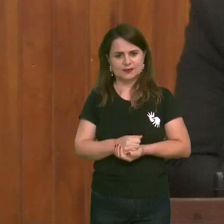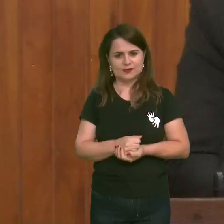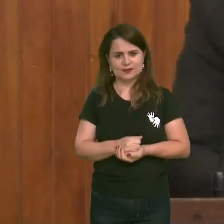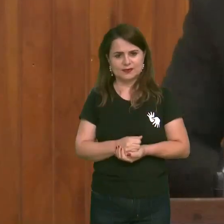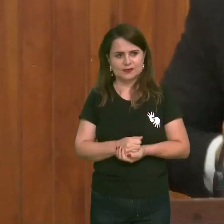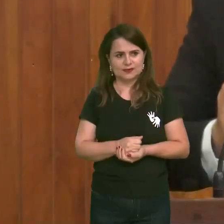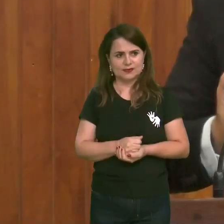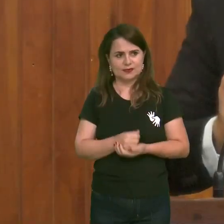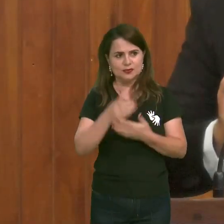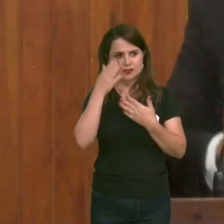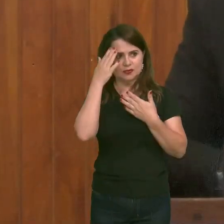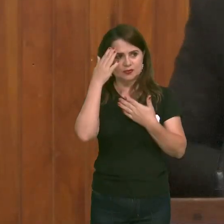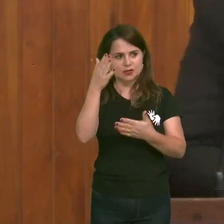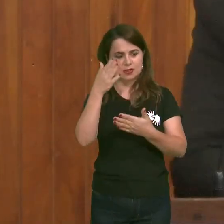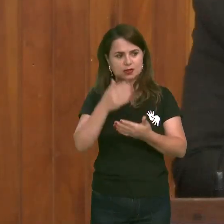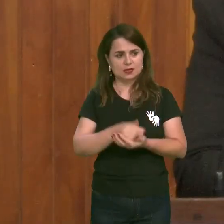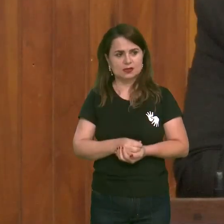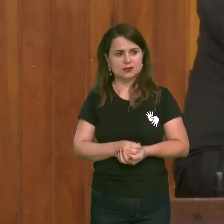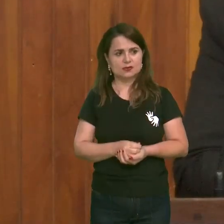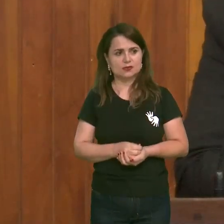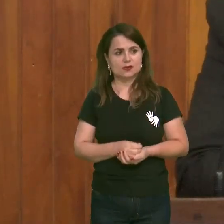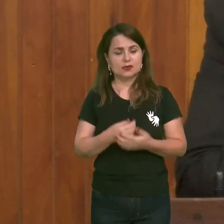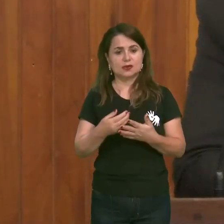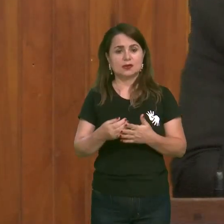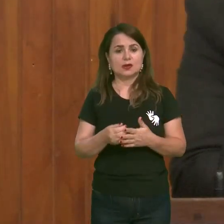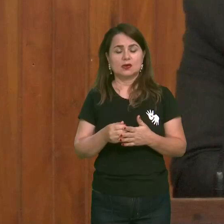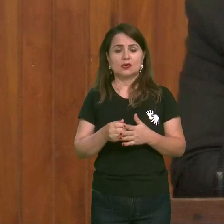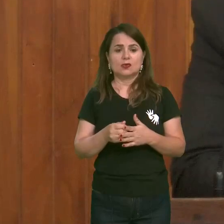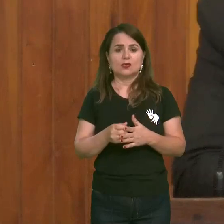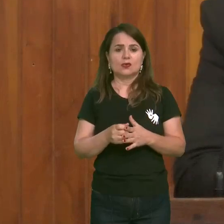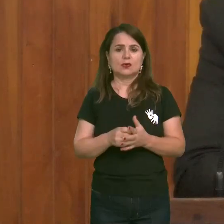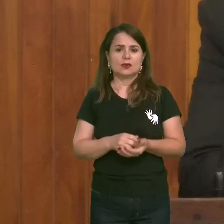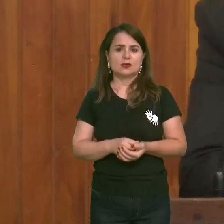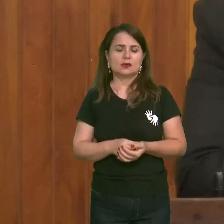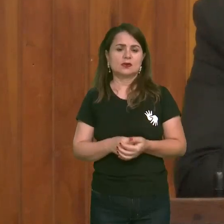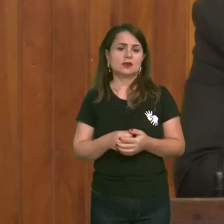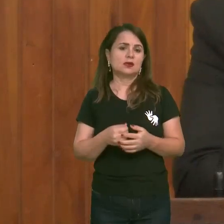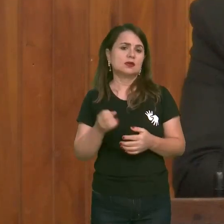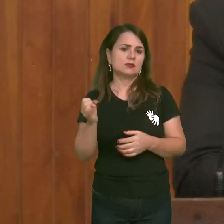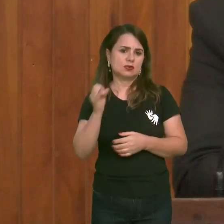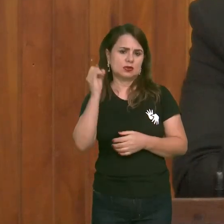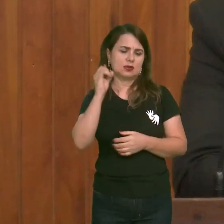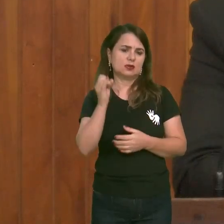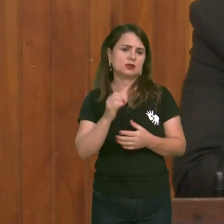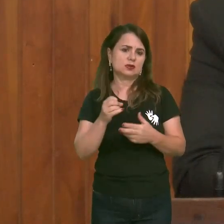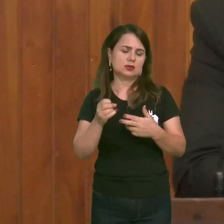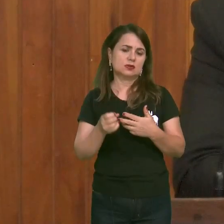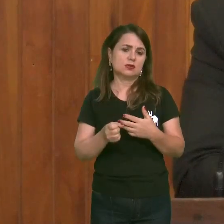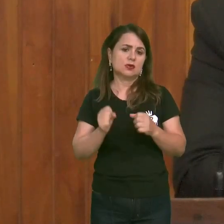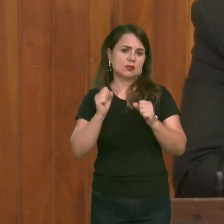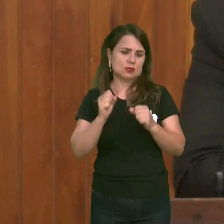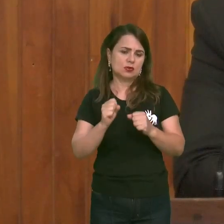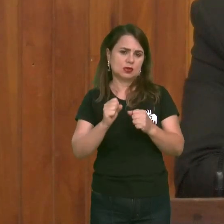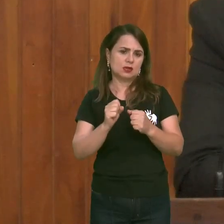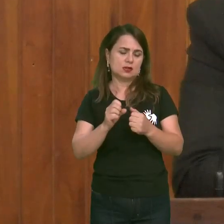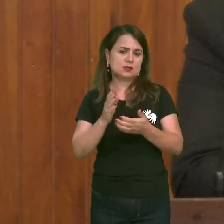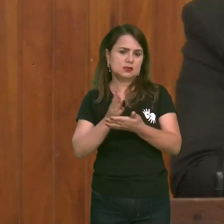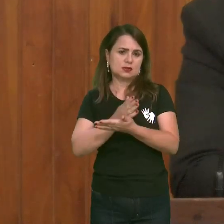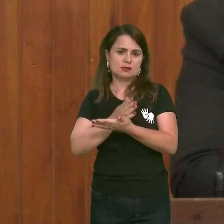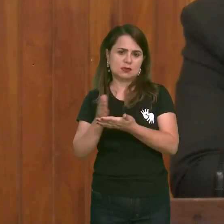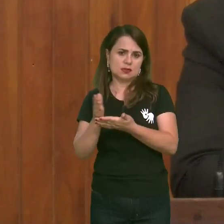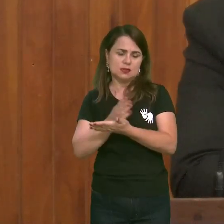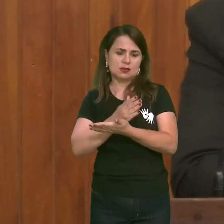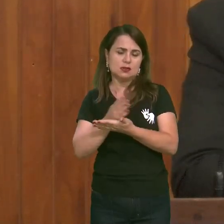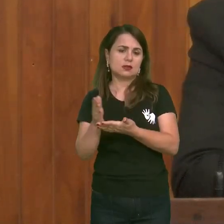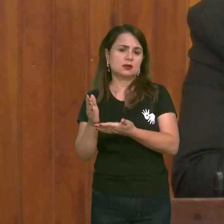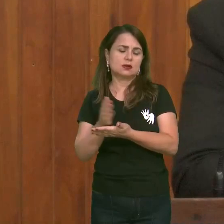Eu que agradeço vossa excelência Esse é o sentido da Democracia sentido da Separação dos poderes E já